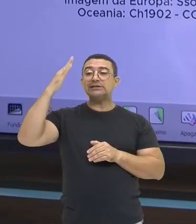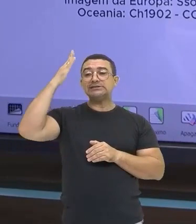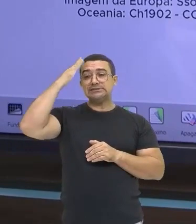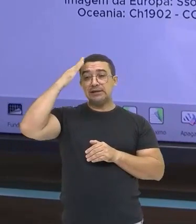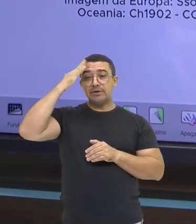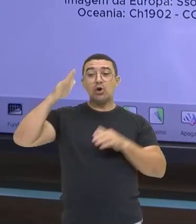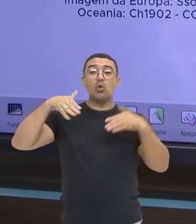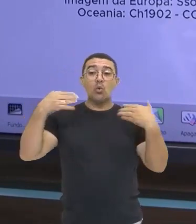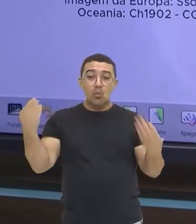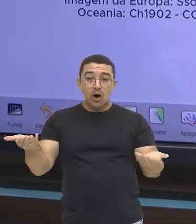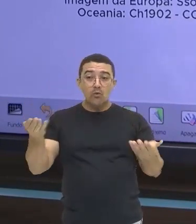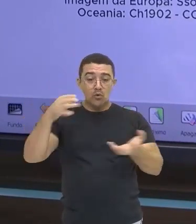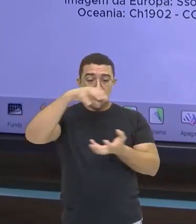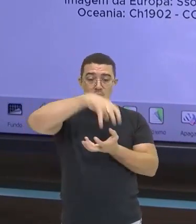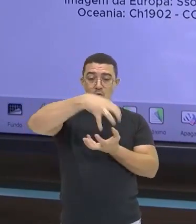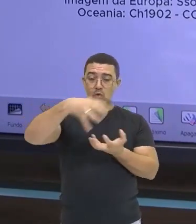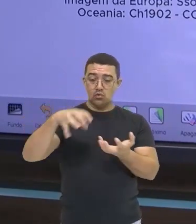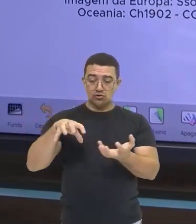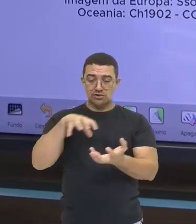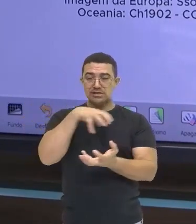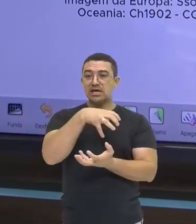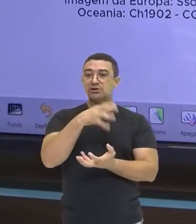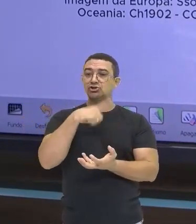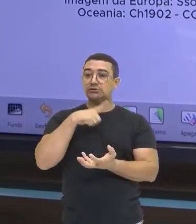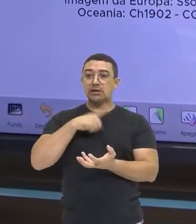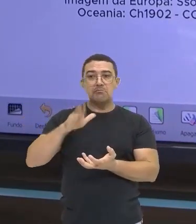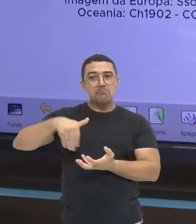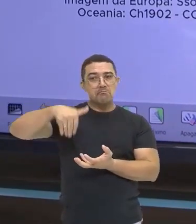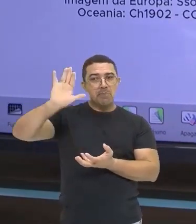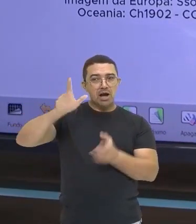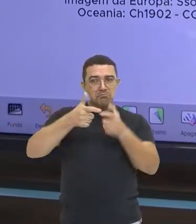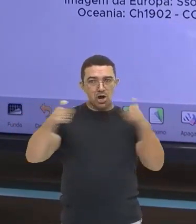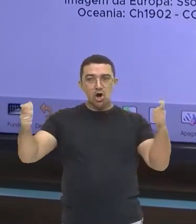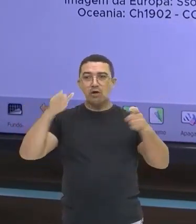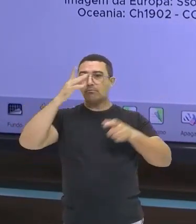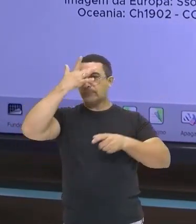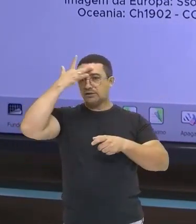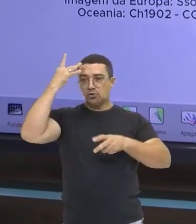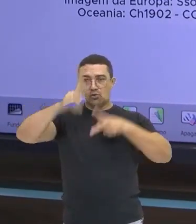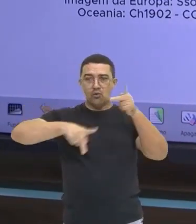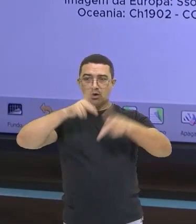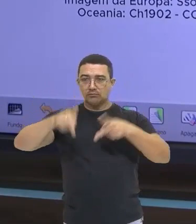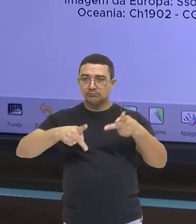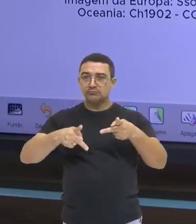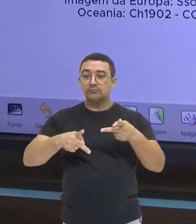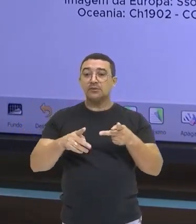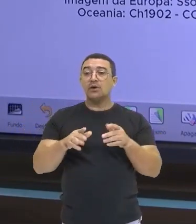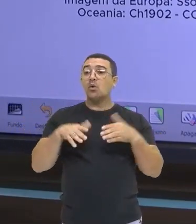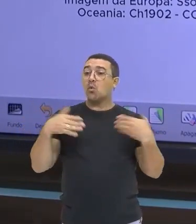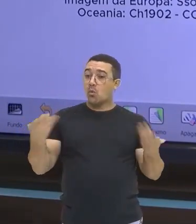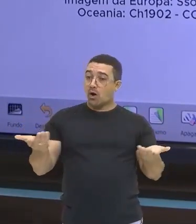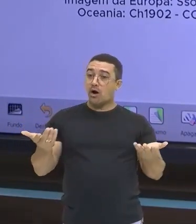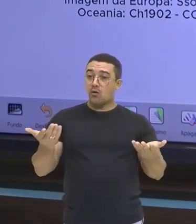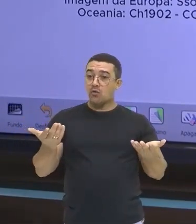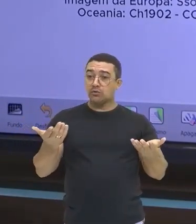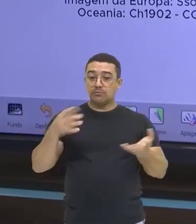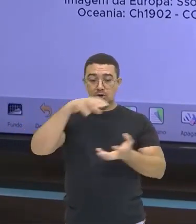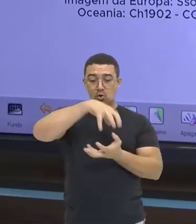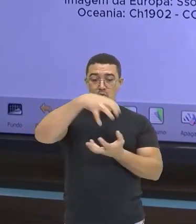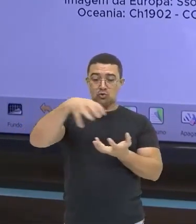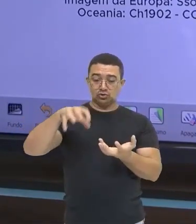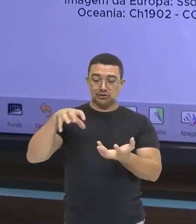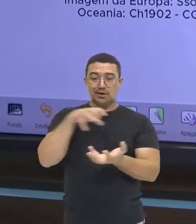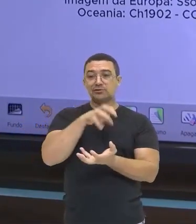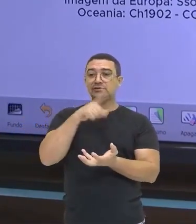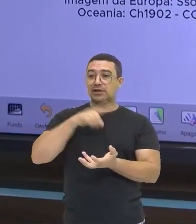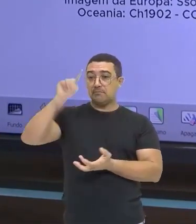os continentes que mais concentram a população, que a gente entenda, qual é o continente que mais concentra a população, qual